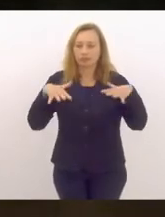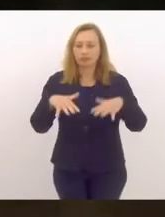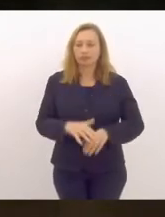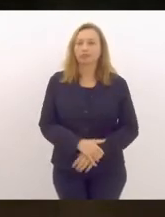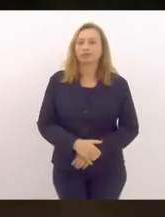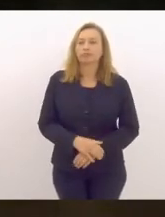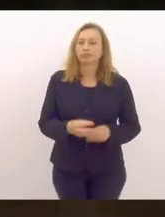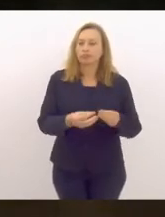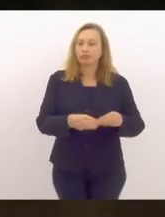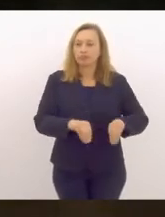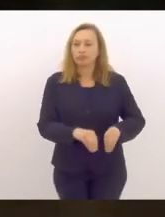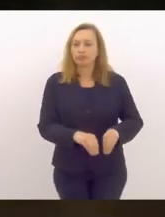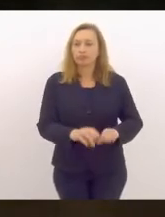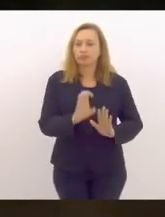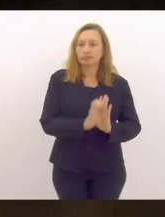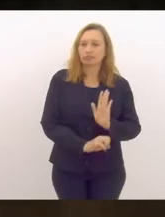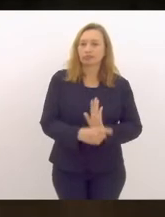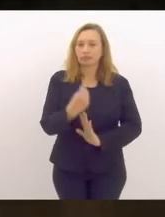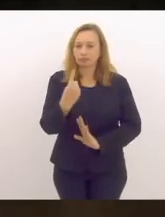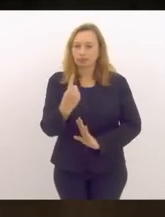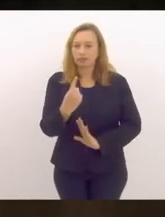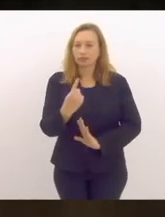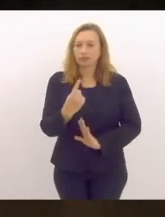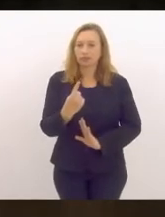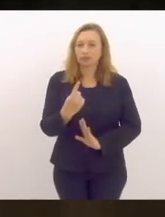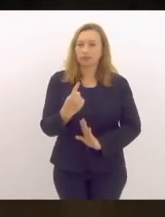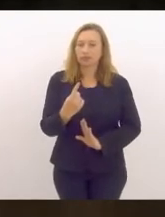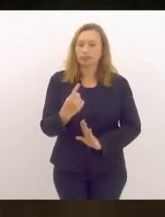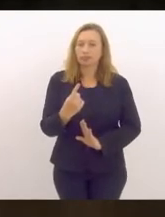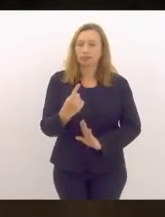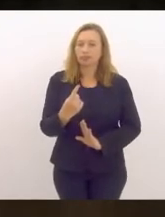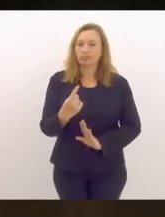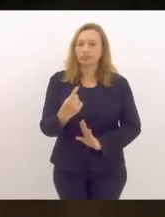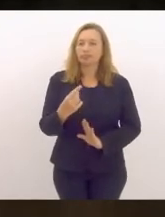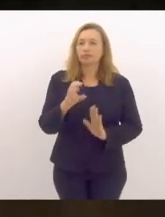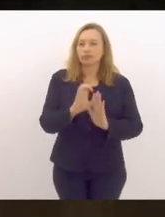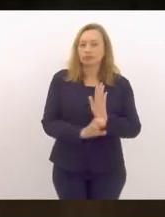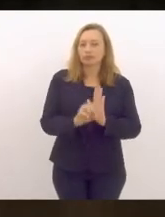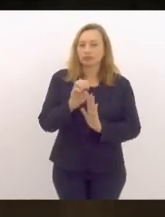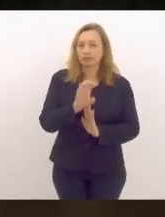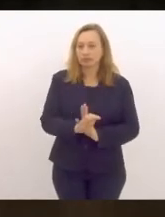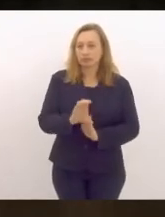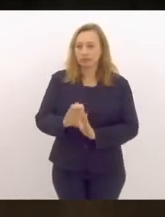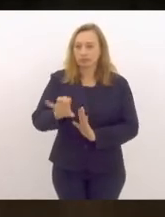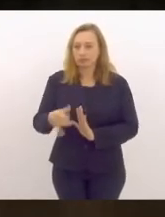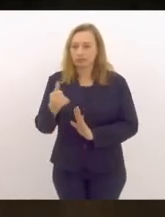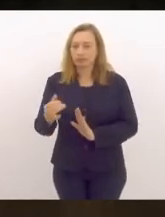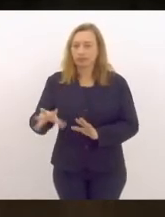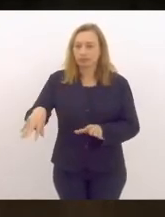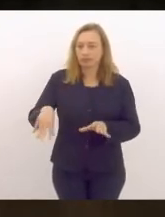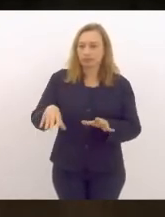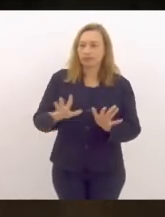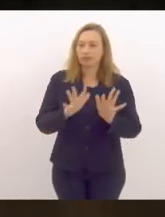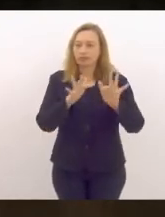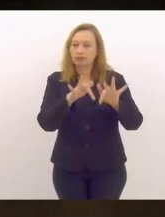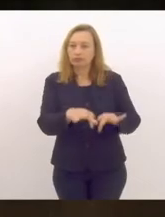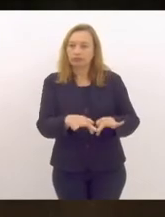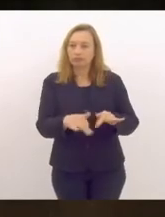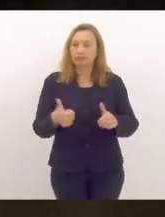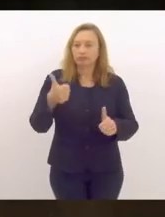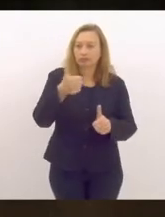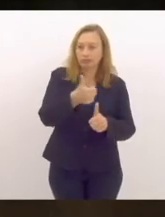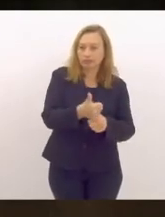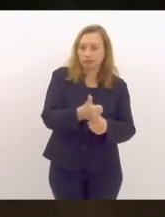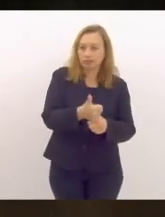é prejudicada a emenda 1 pela emenda da CCJ, concluindo por